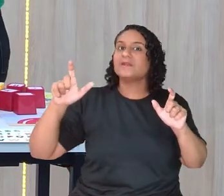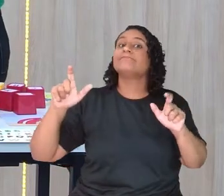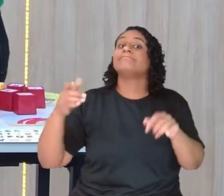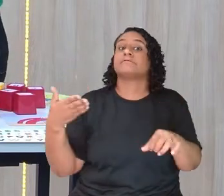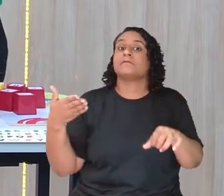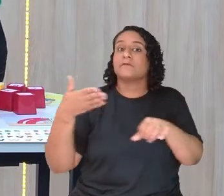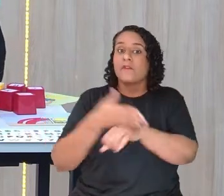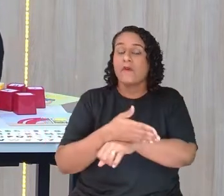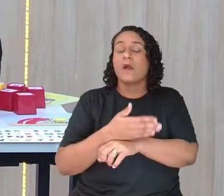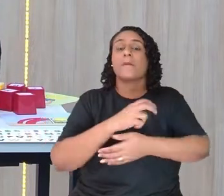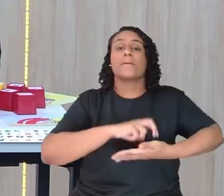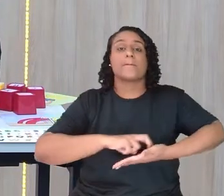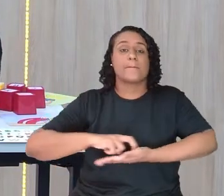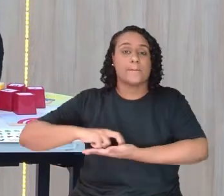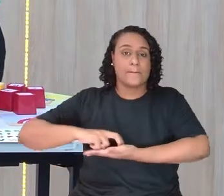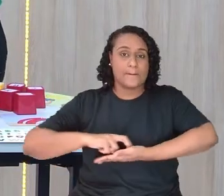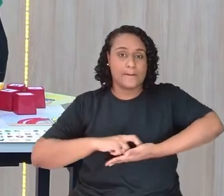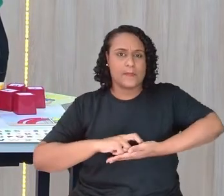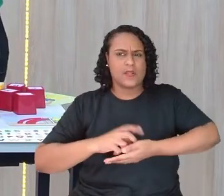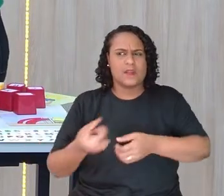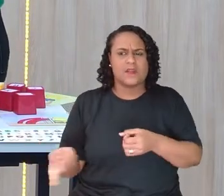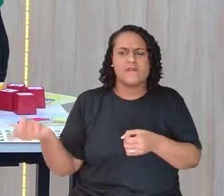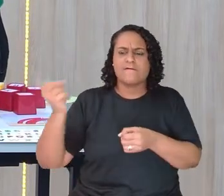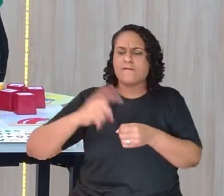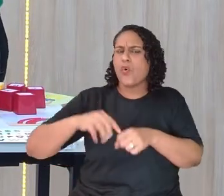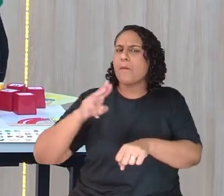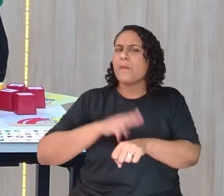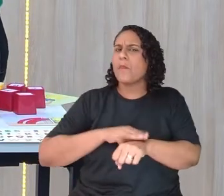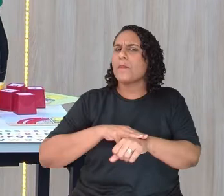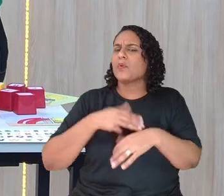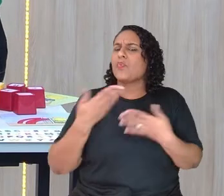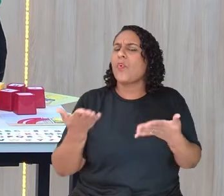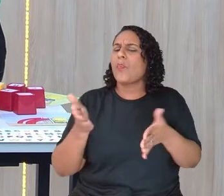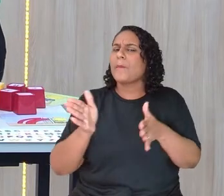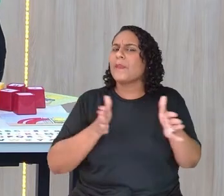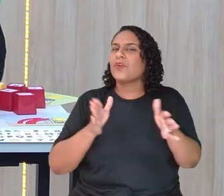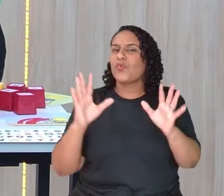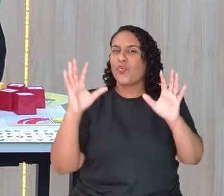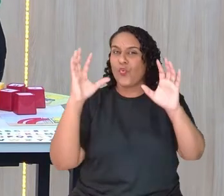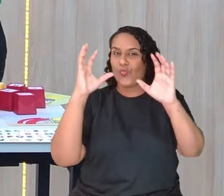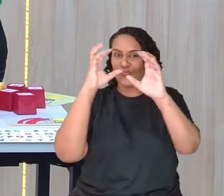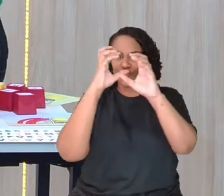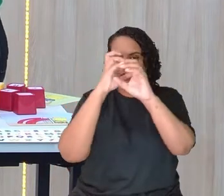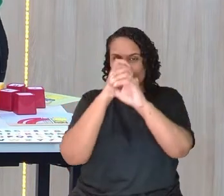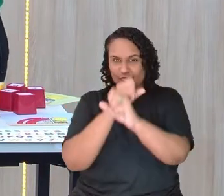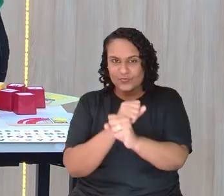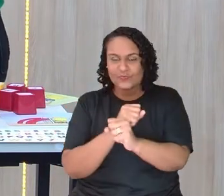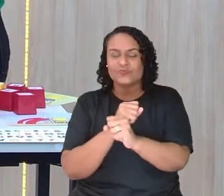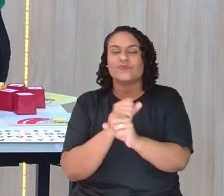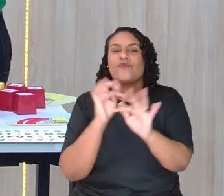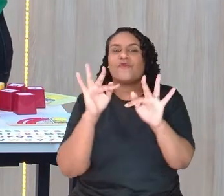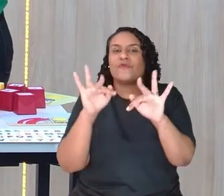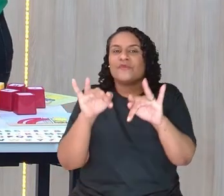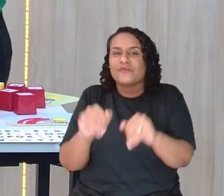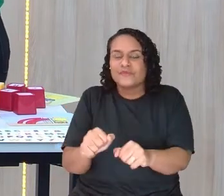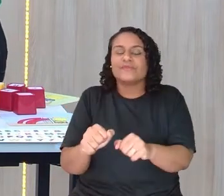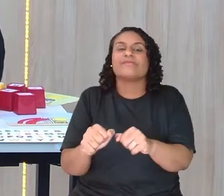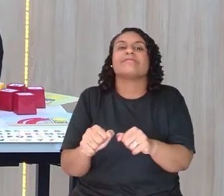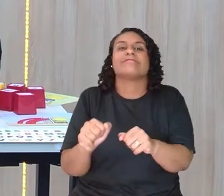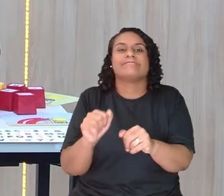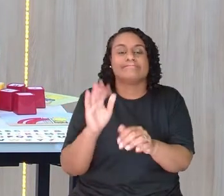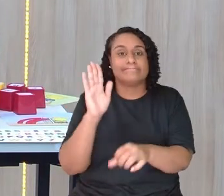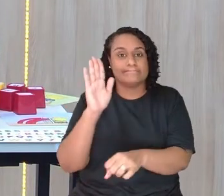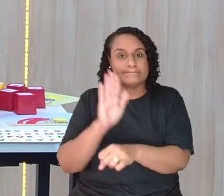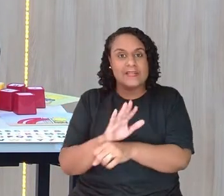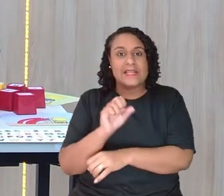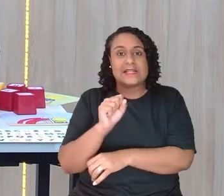e vai para a creche. E volta, em que momento? Quando está ficando já escuro, no final da tarde. Se ele